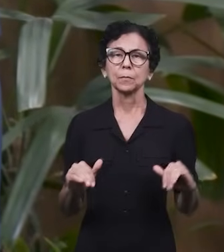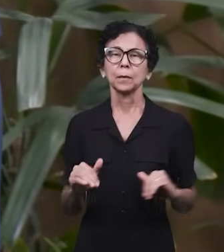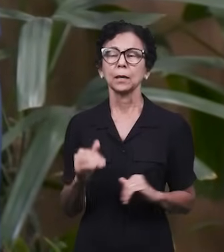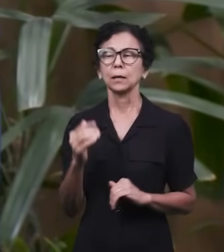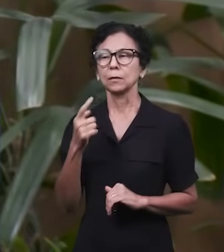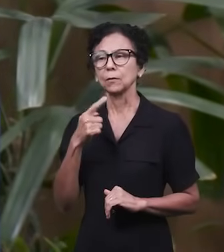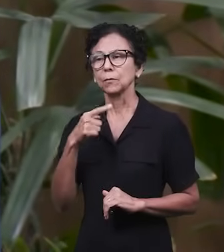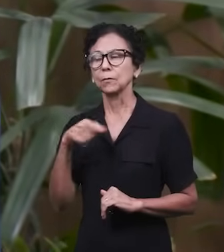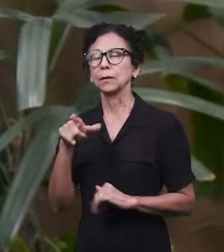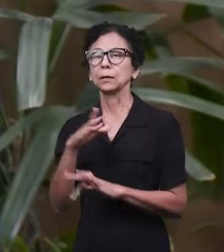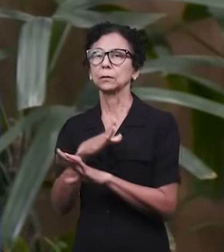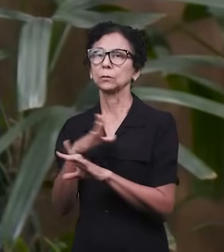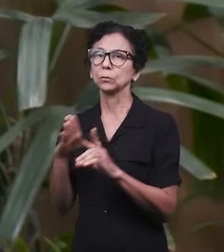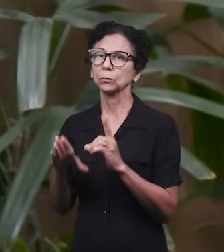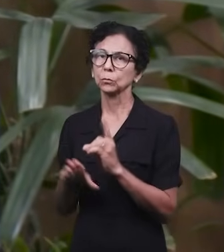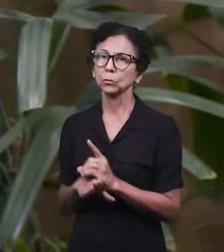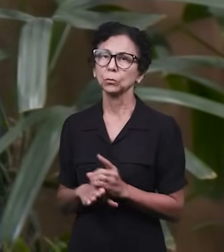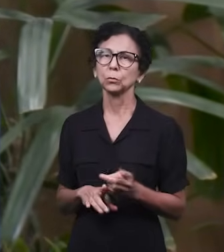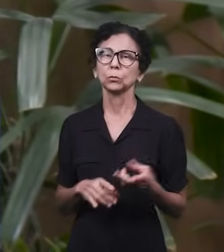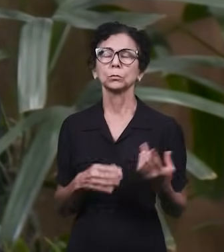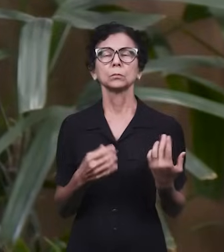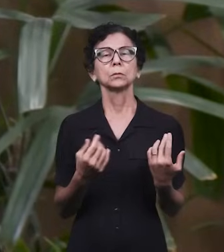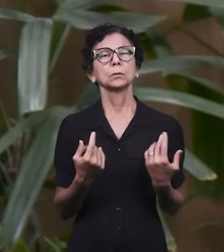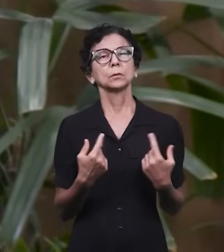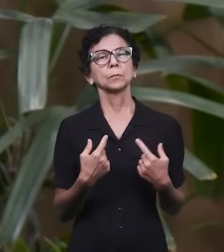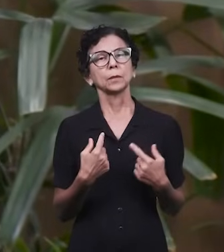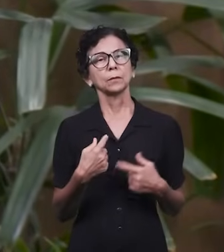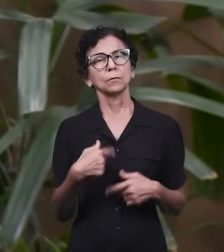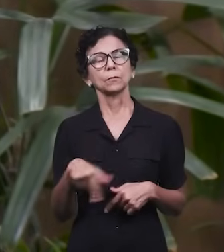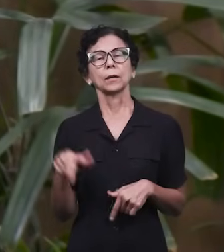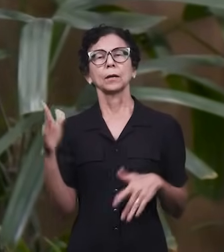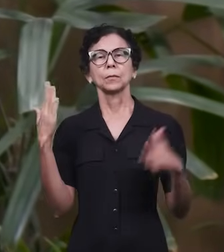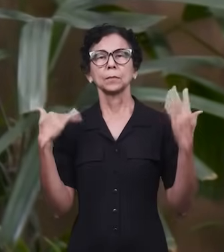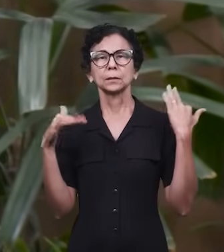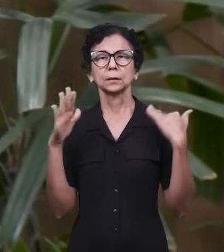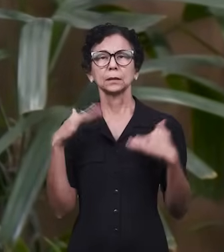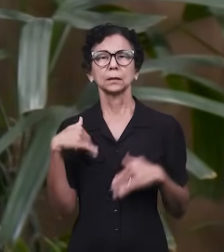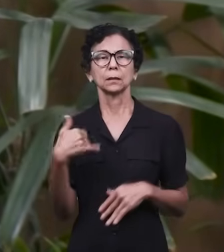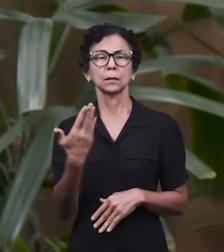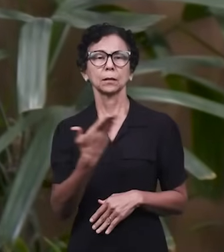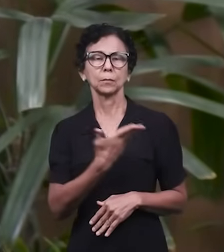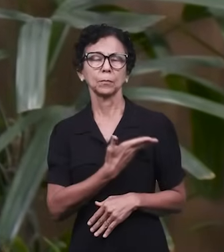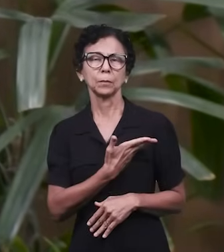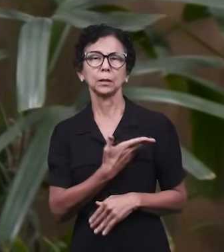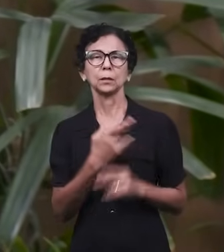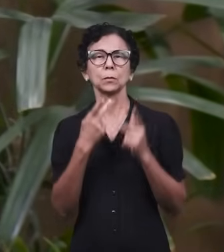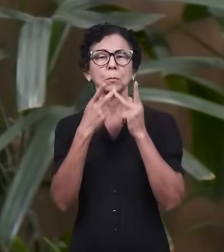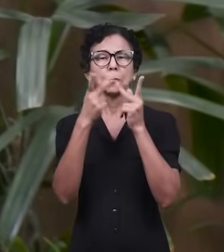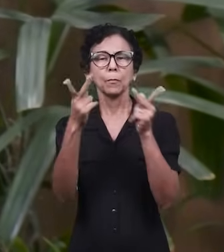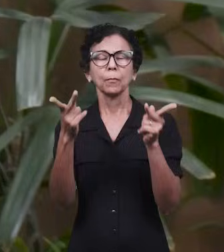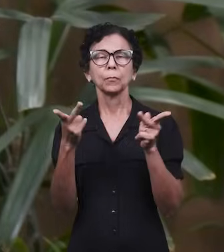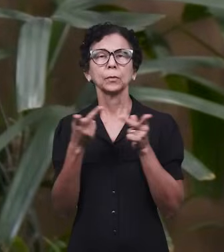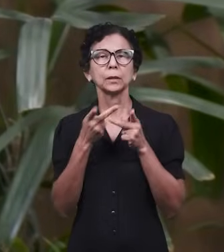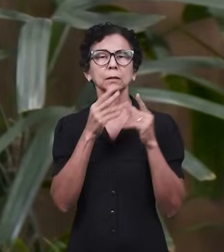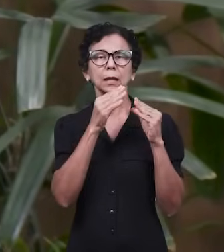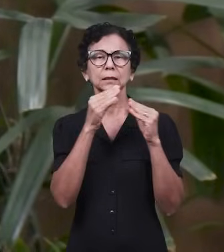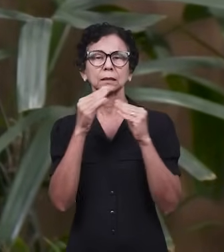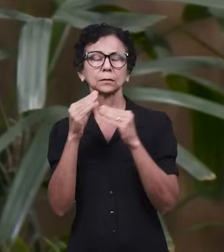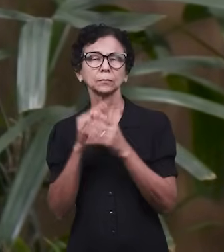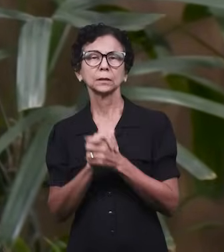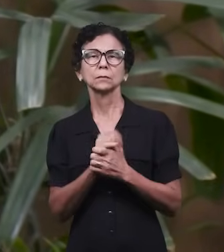colegas, jovem gosta de comer pizza, aproveita, de passear no shopping, essas coisas de jovens, né? Então,